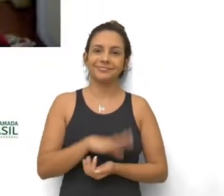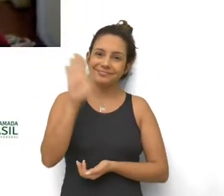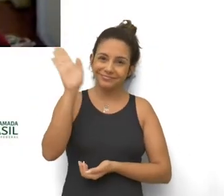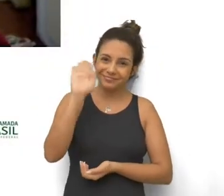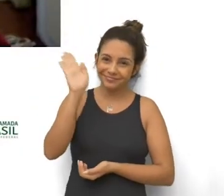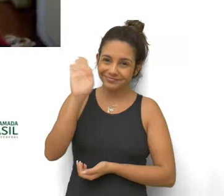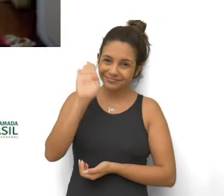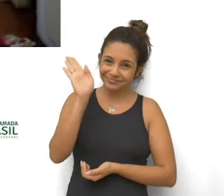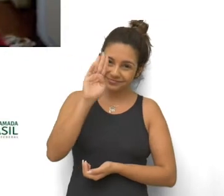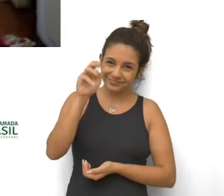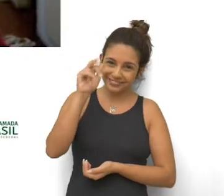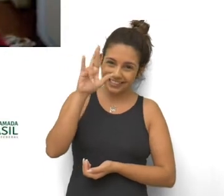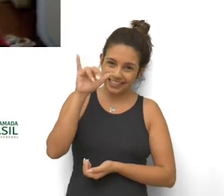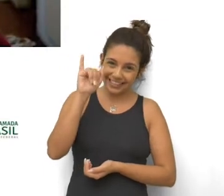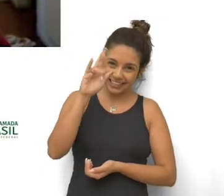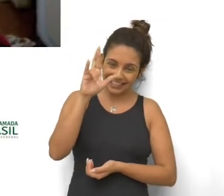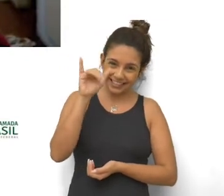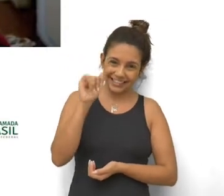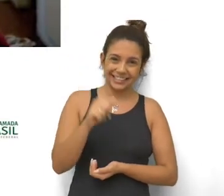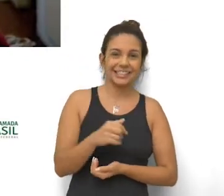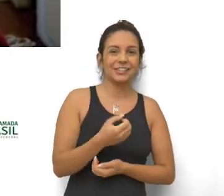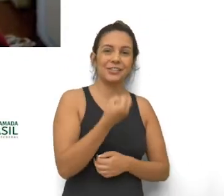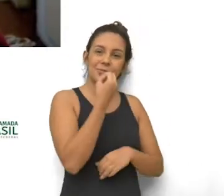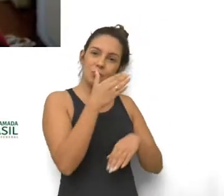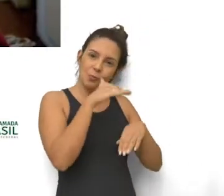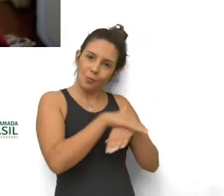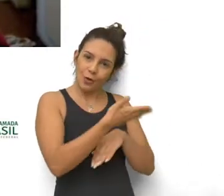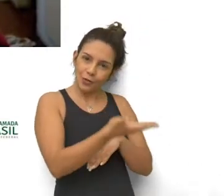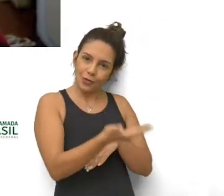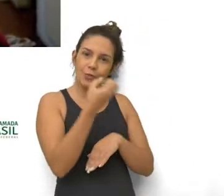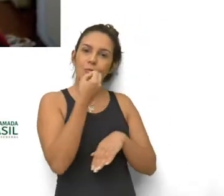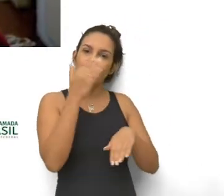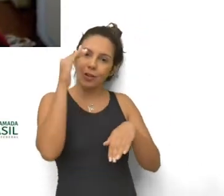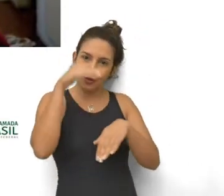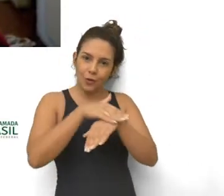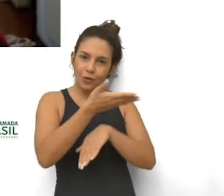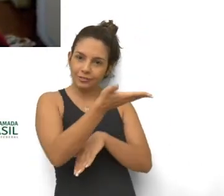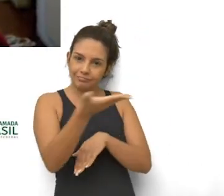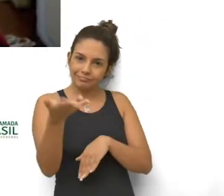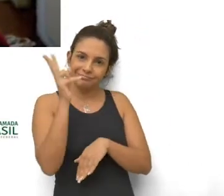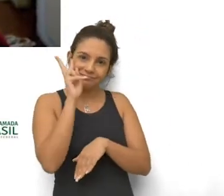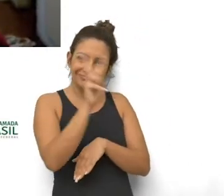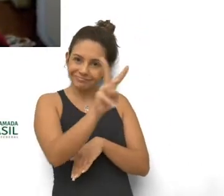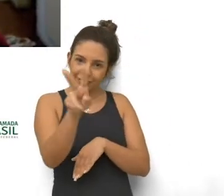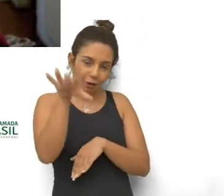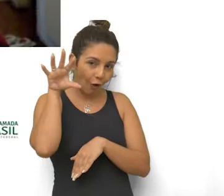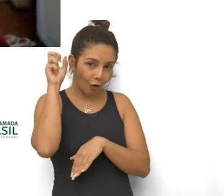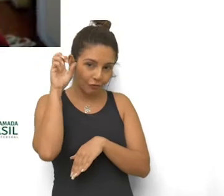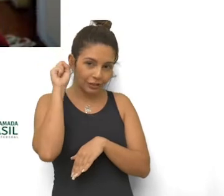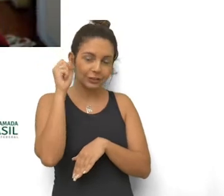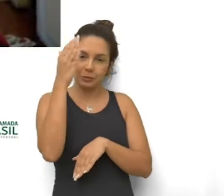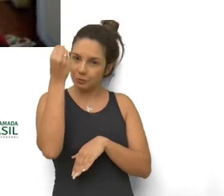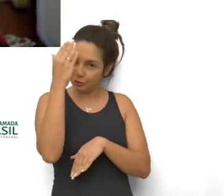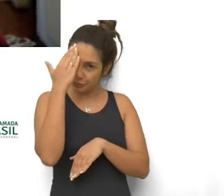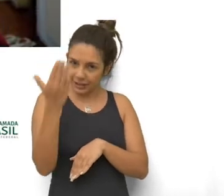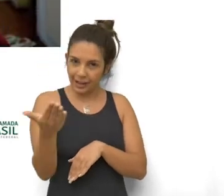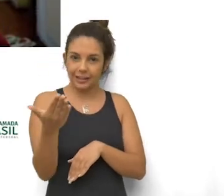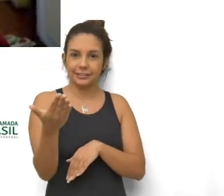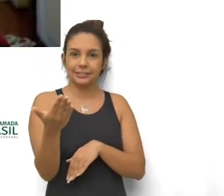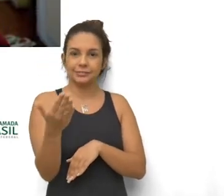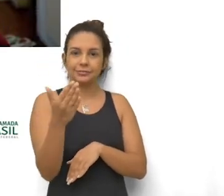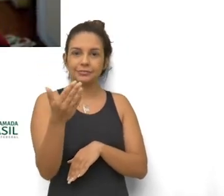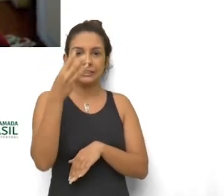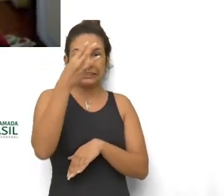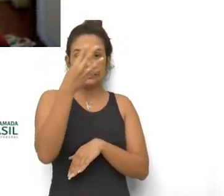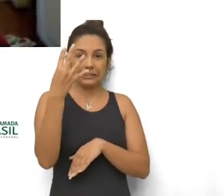Ei, Maria Rita! Boa noite, Afonso. Boa noite às pessoas que estão nos vendo e nos ouvindo. Obrigada.